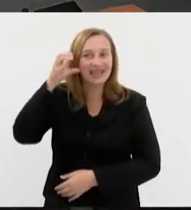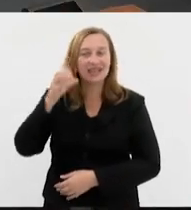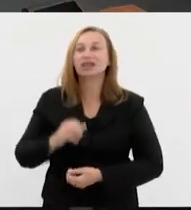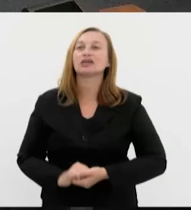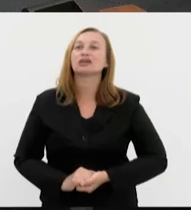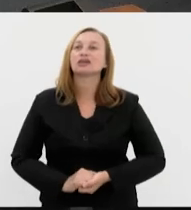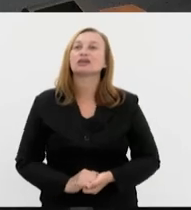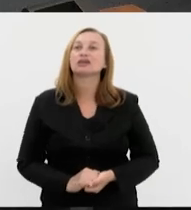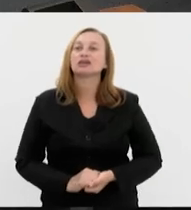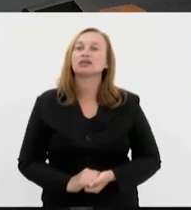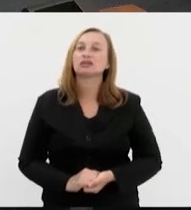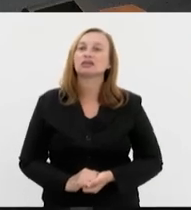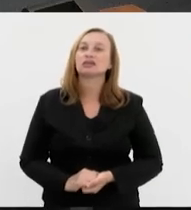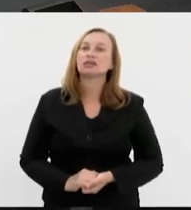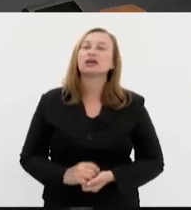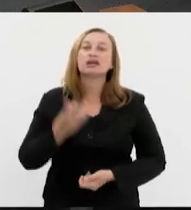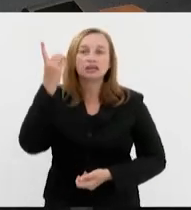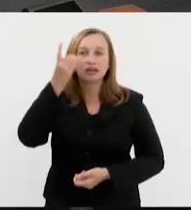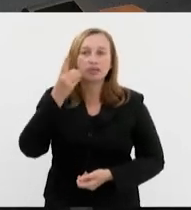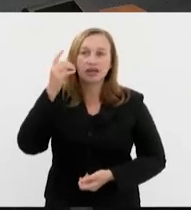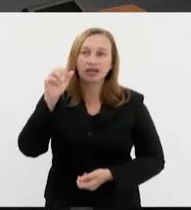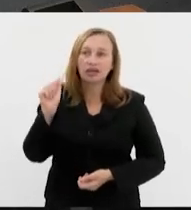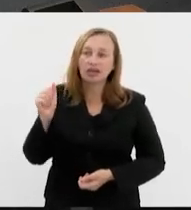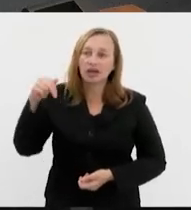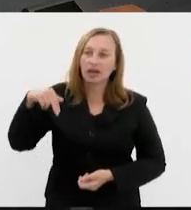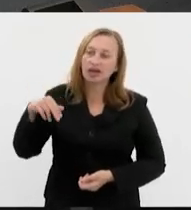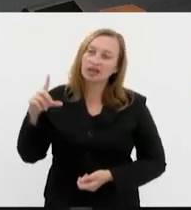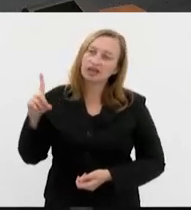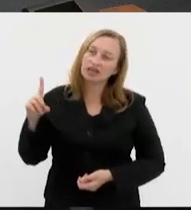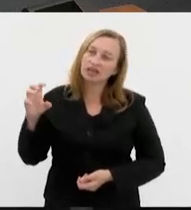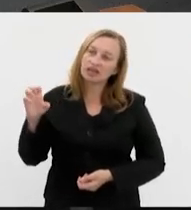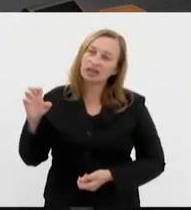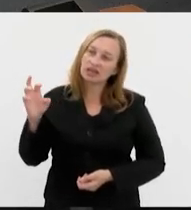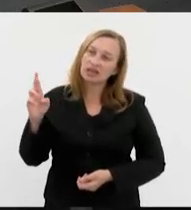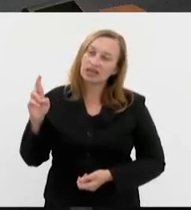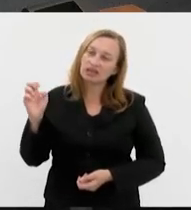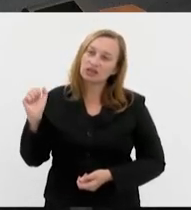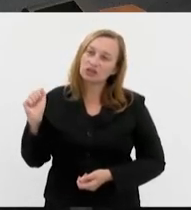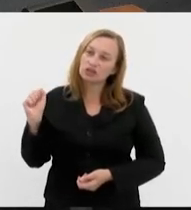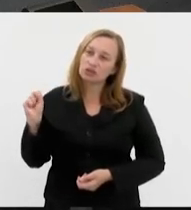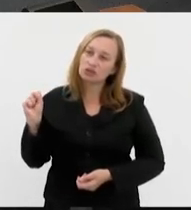Anderson Moraes. Anderson Moraes. Está presente.